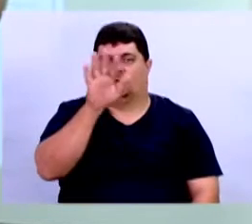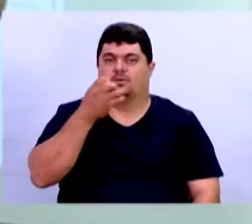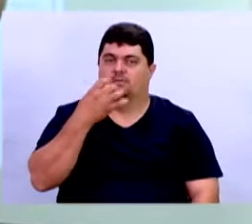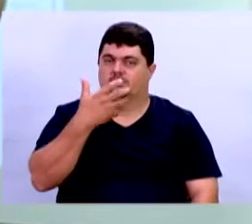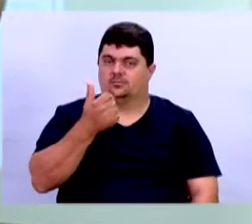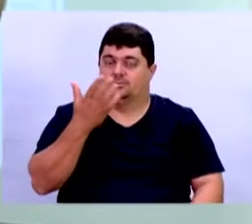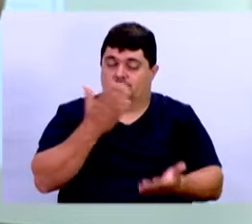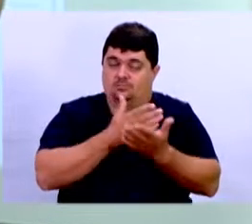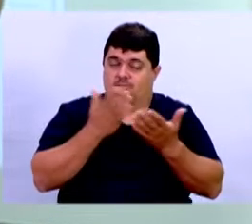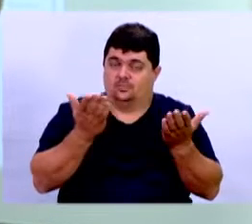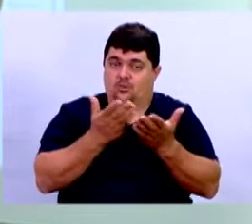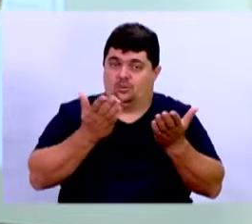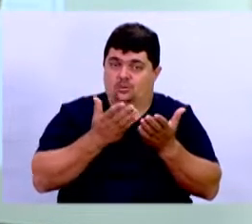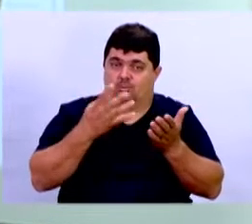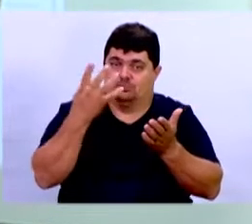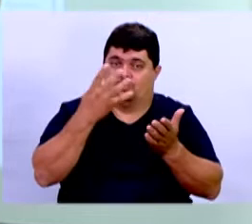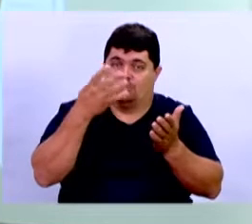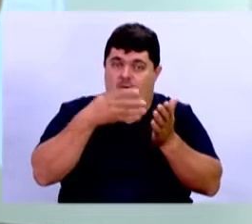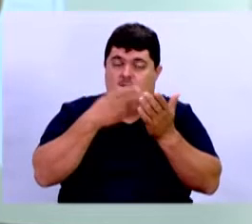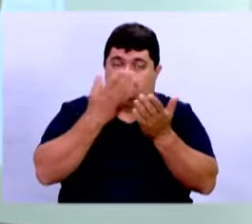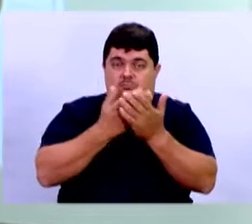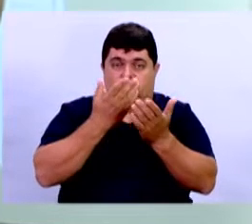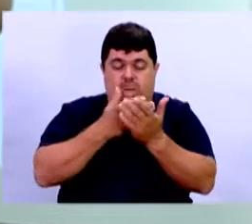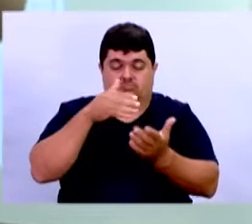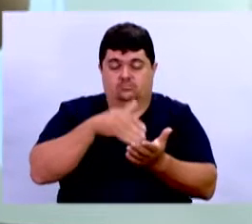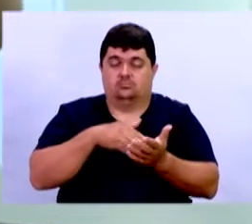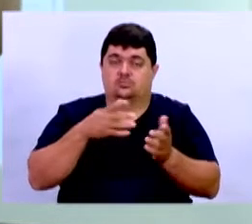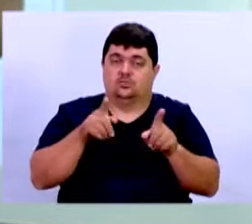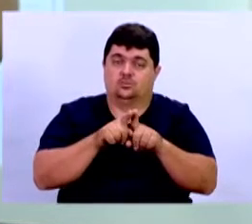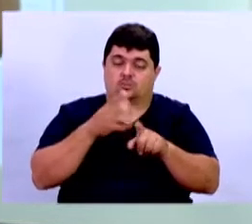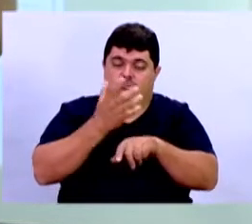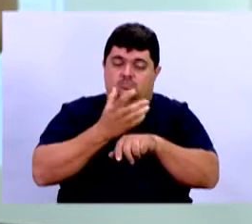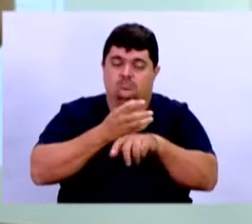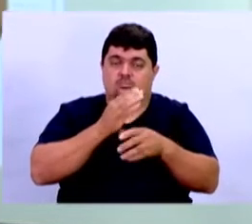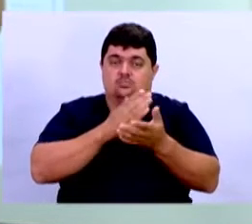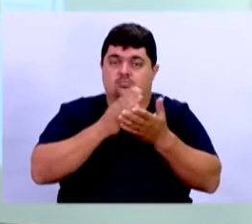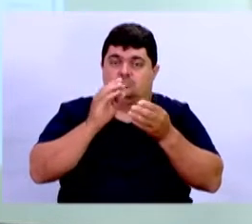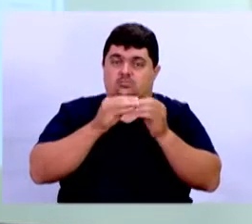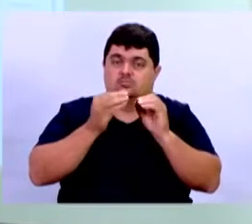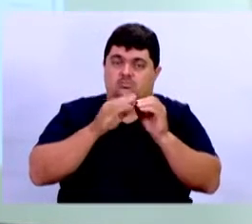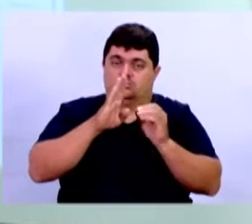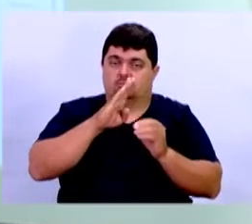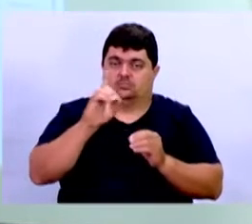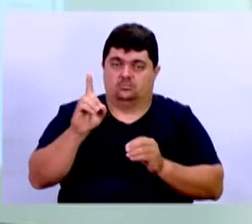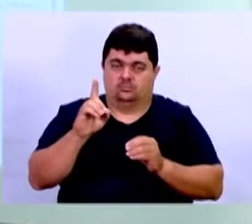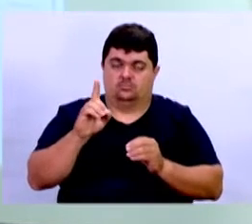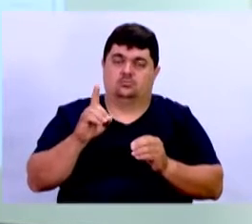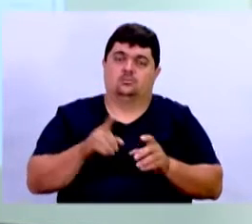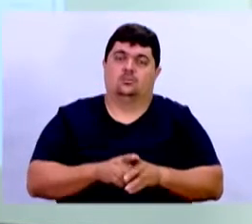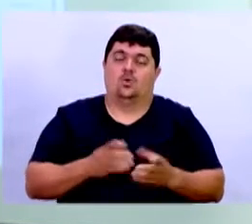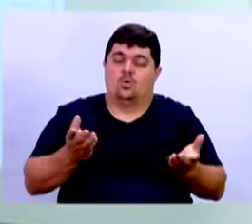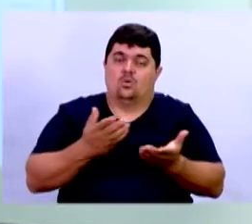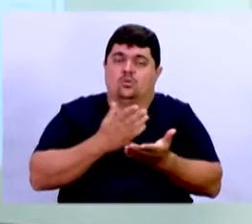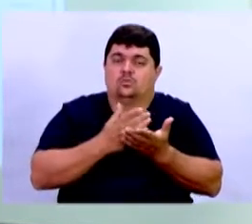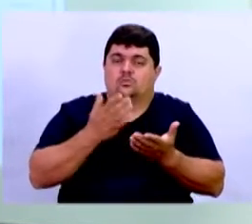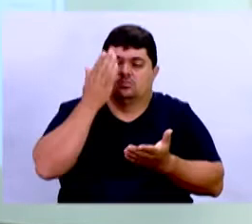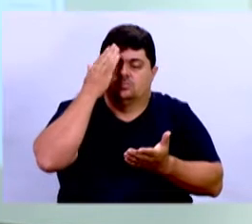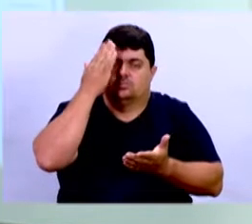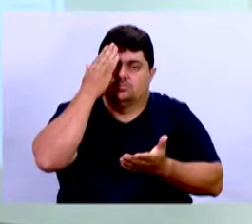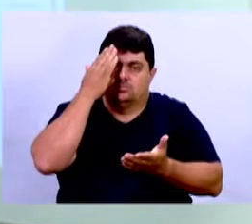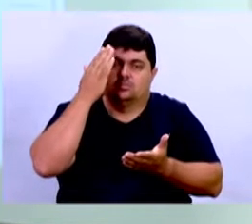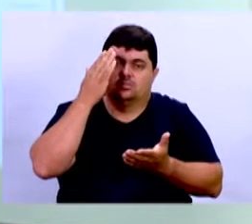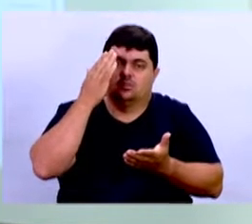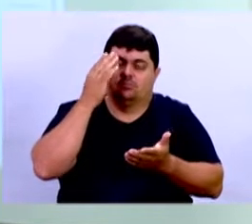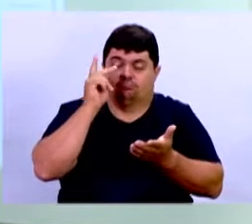Olá, iniciamos hoje nossa quarta e última aula sobre a disciplina Introdução a Banco de Dados. Hoje a gente começa a entender um pouquinho mais de